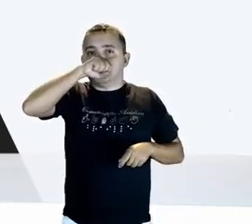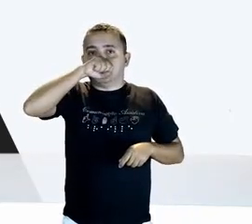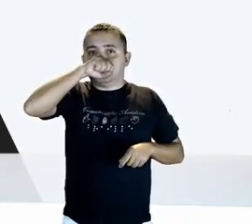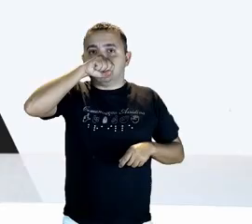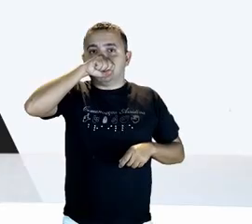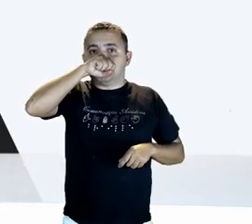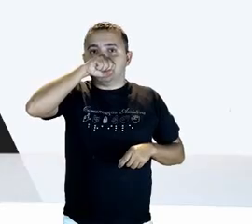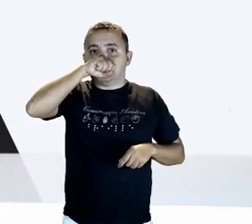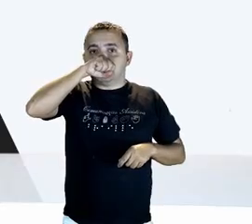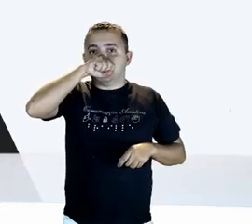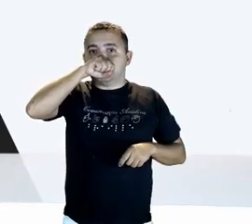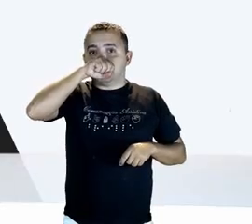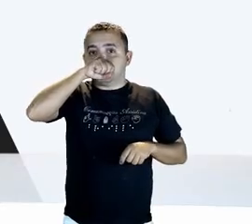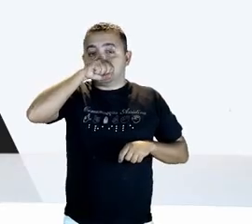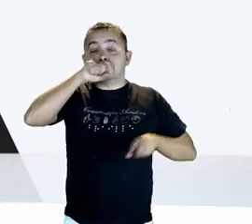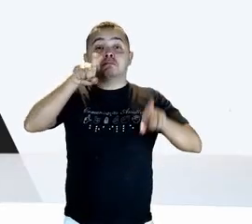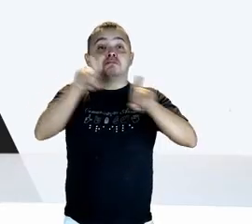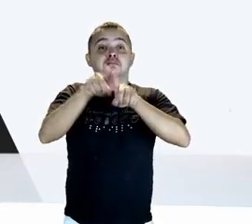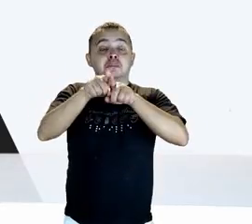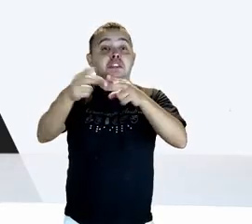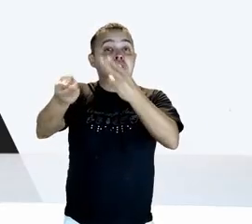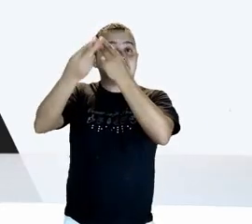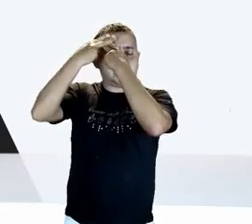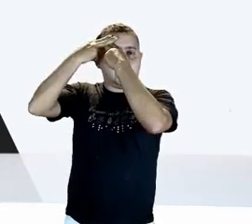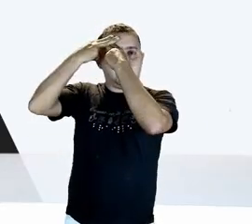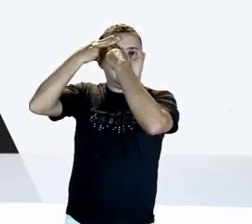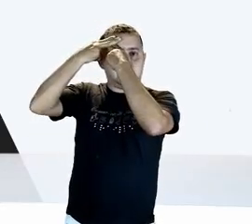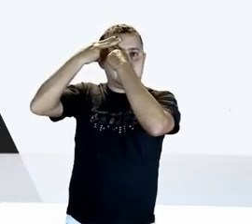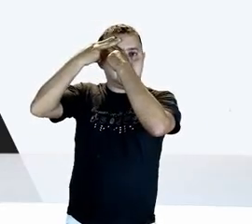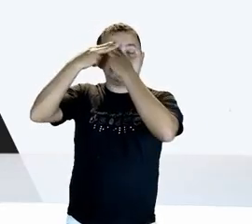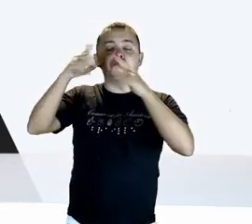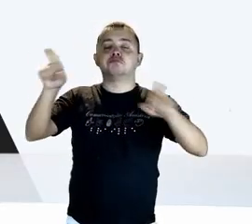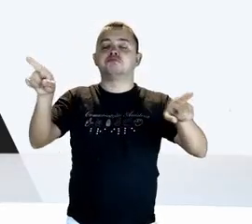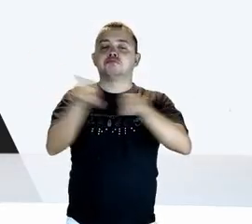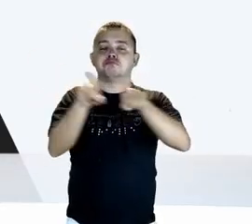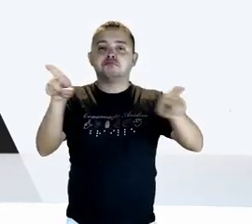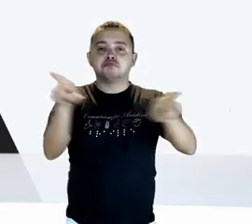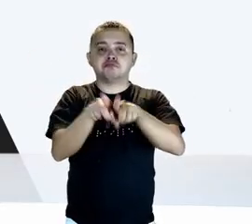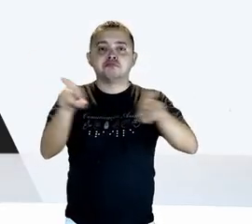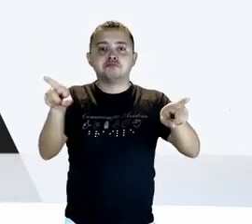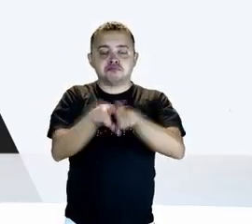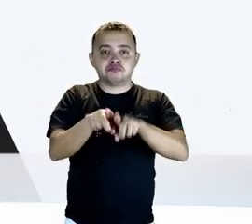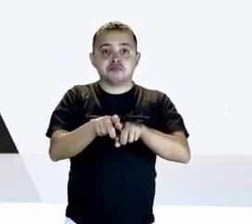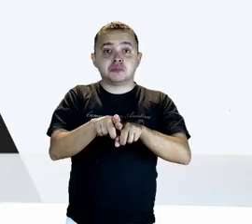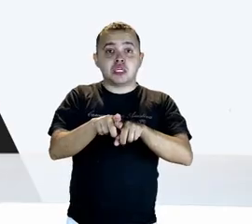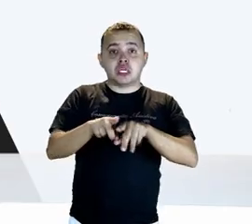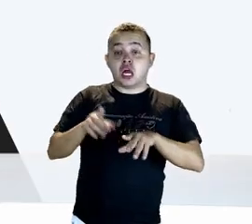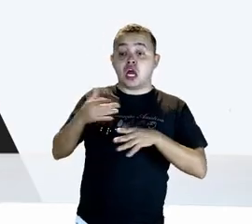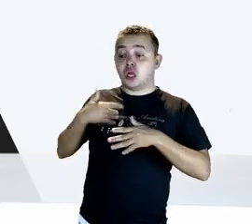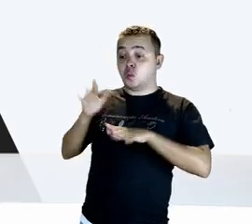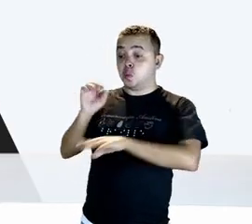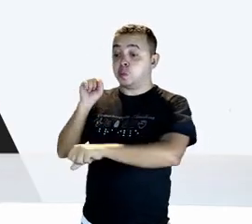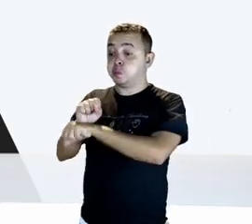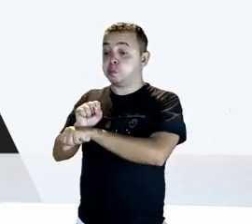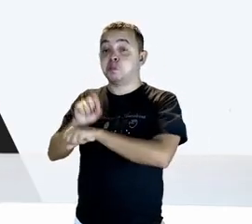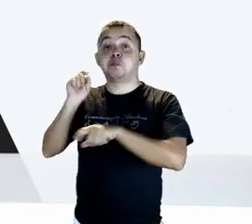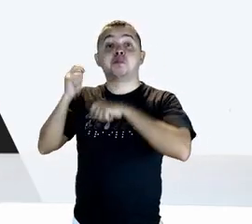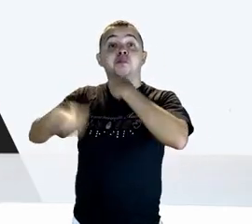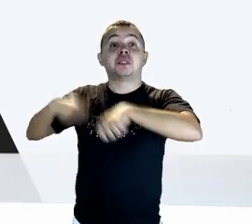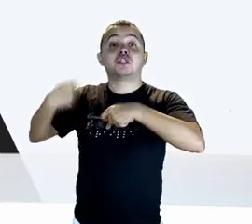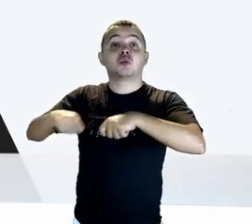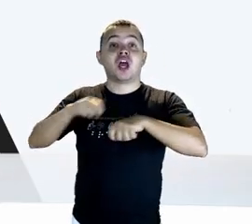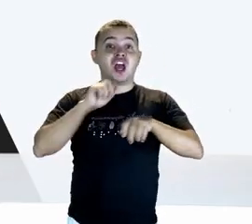queimaduras, lesões traumáticas, e os primeiros socorros, primeiramente, é interromper